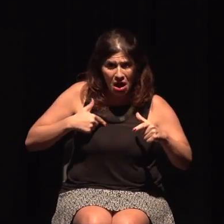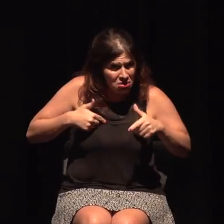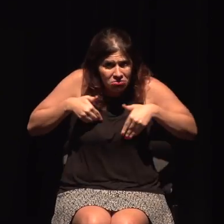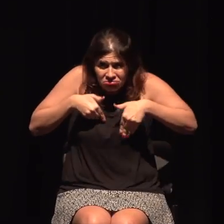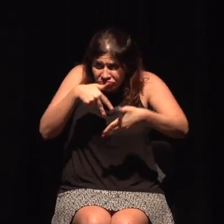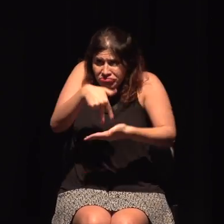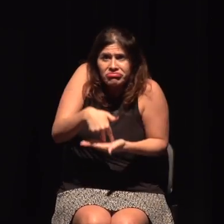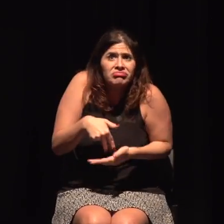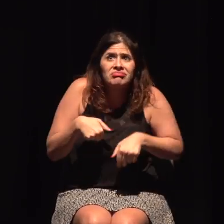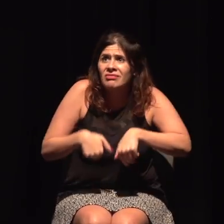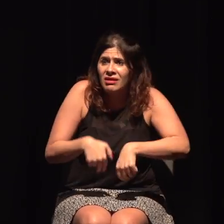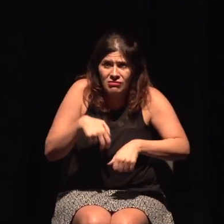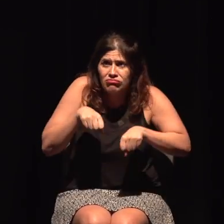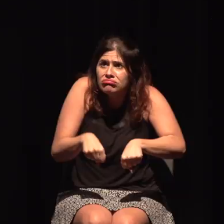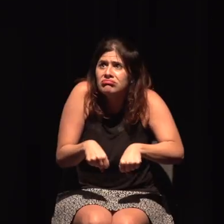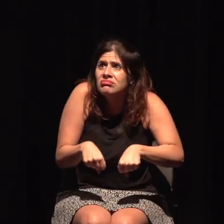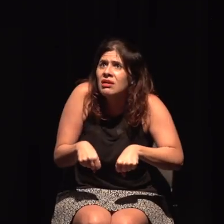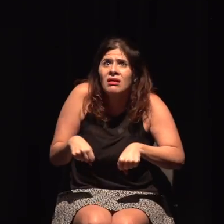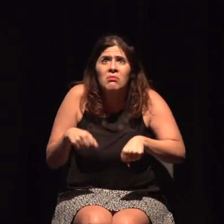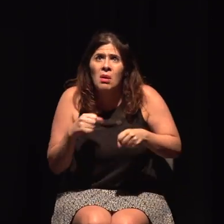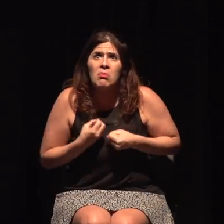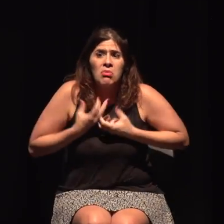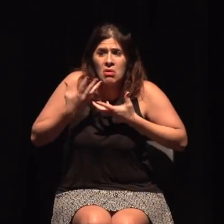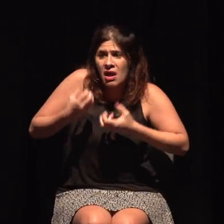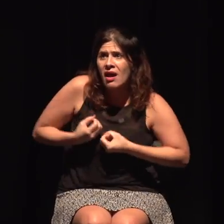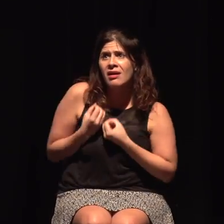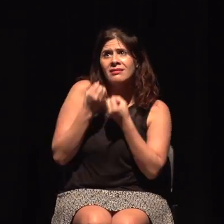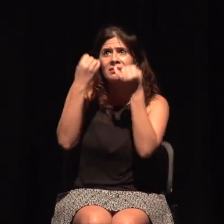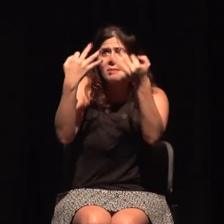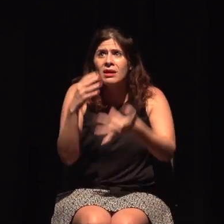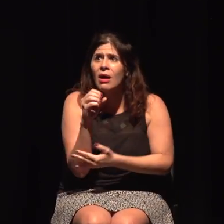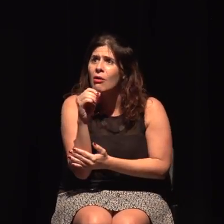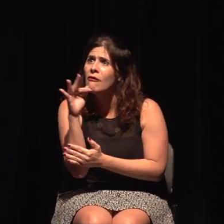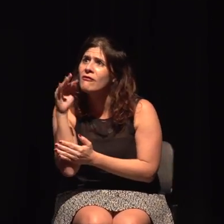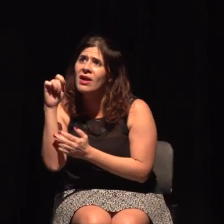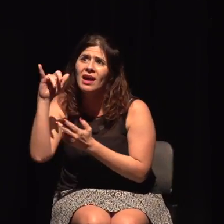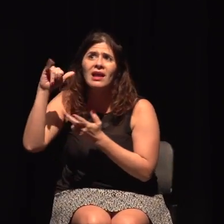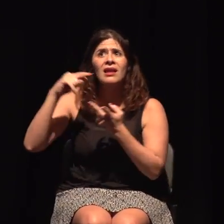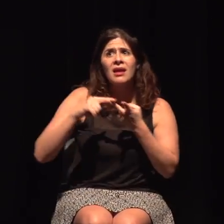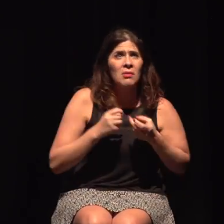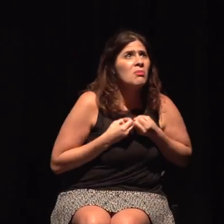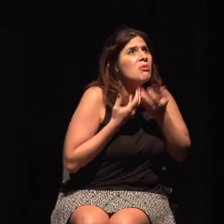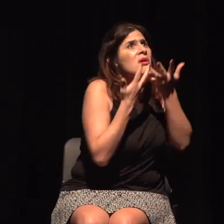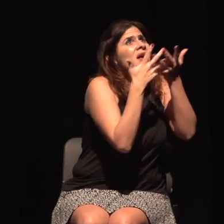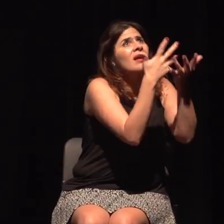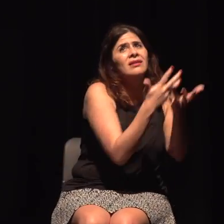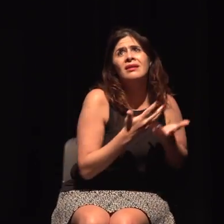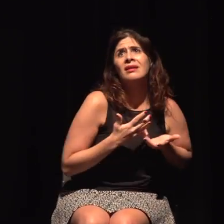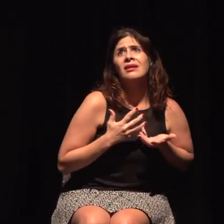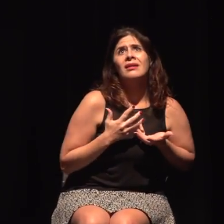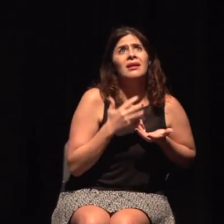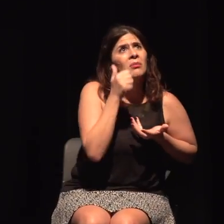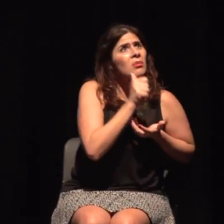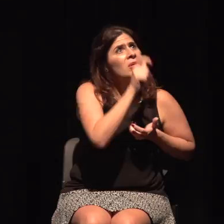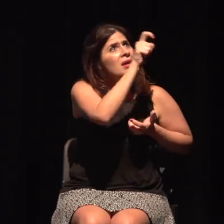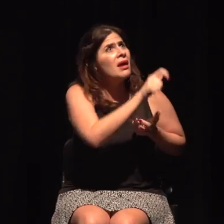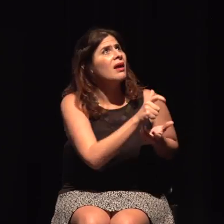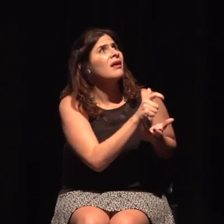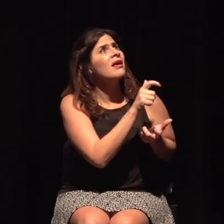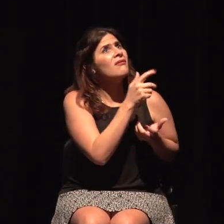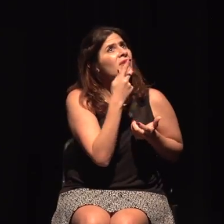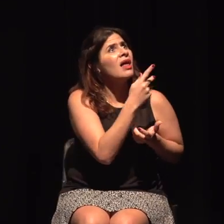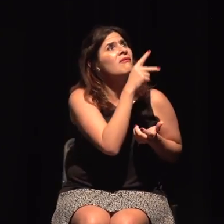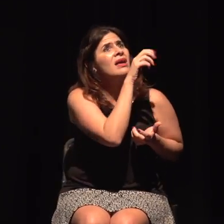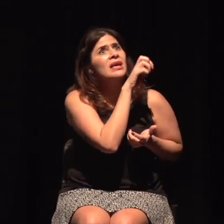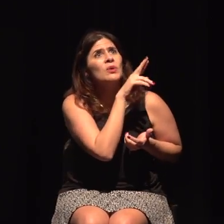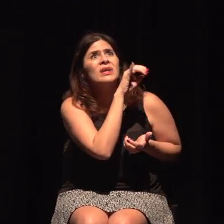e sendo uma coisa, deve estar em algum lugar. A minha poeta falava-me de Ofélia, a minha poeta falava-me de Eurídice, a minha poeta